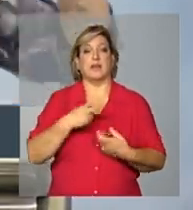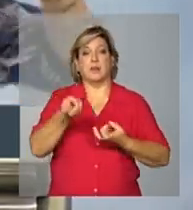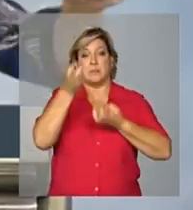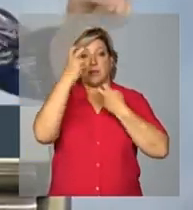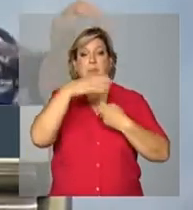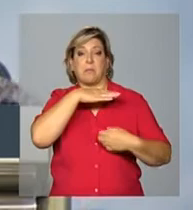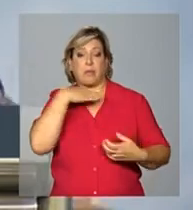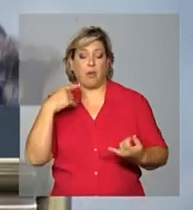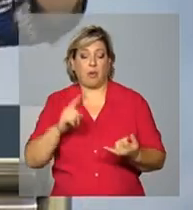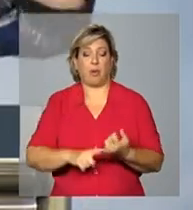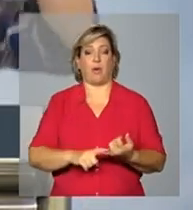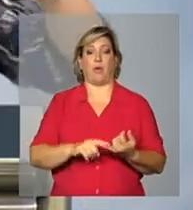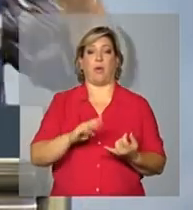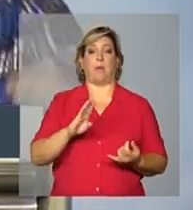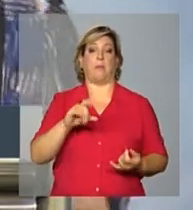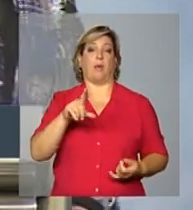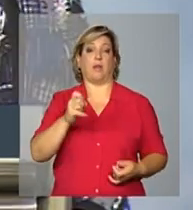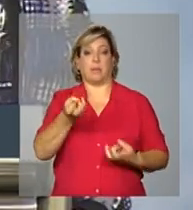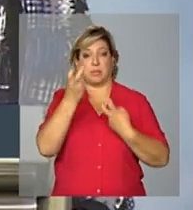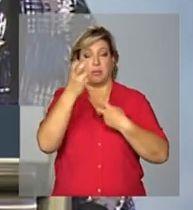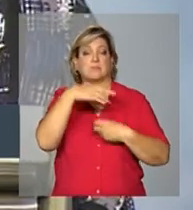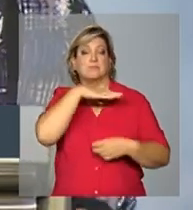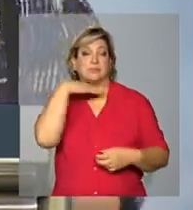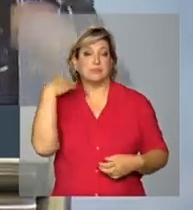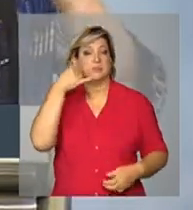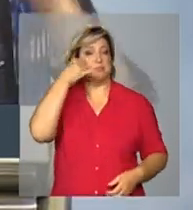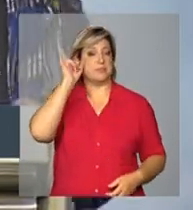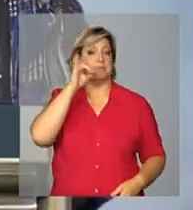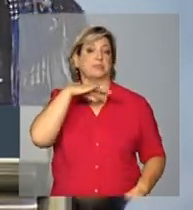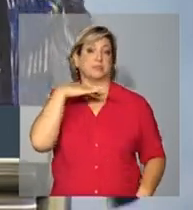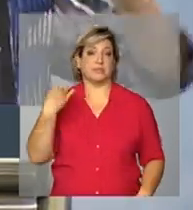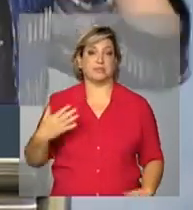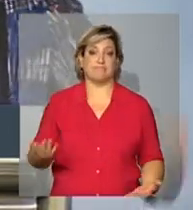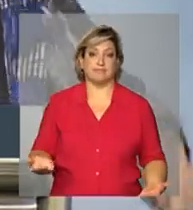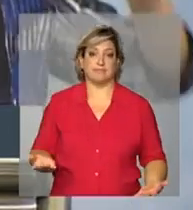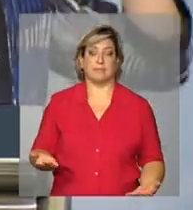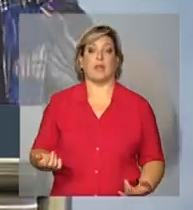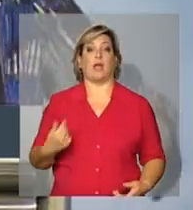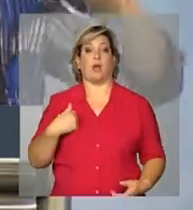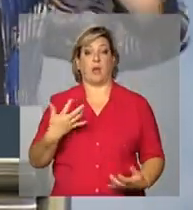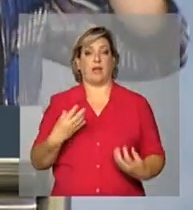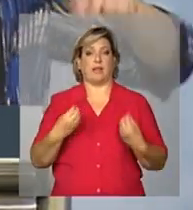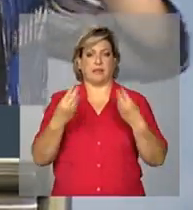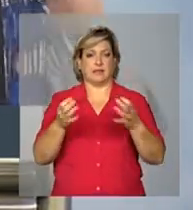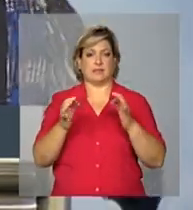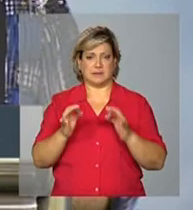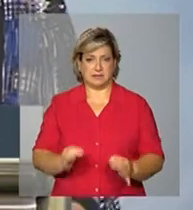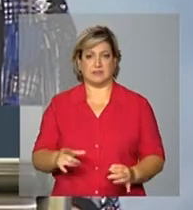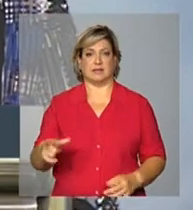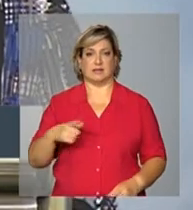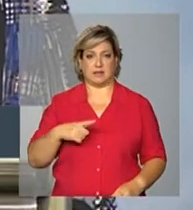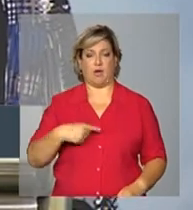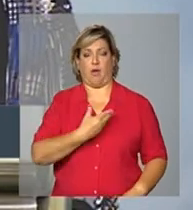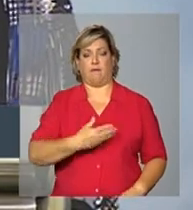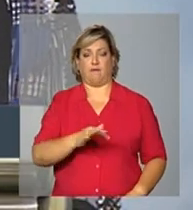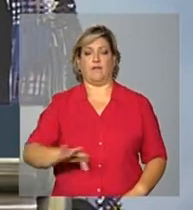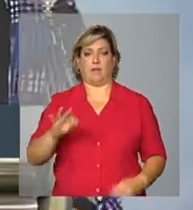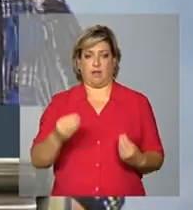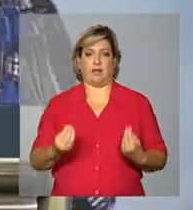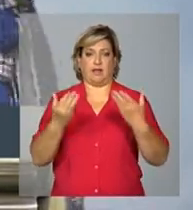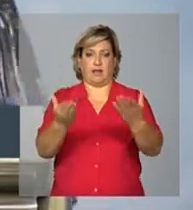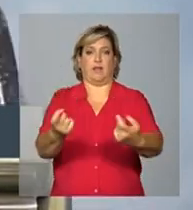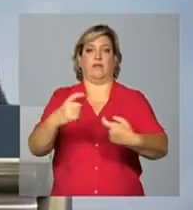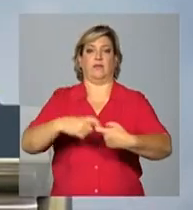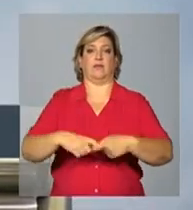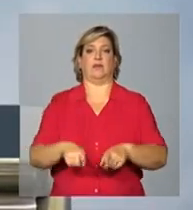morta, o seu bodinho, o seu boizinho, eu quero assegurar que o governo federal vai recompor isto.